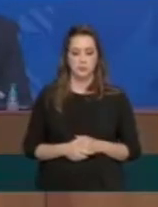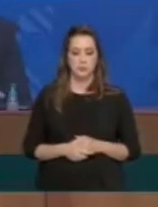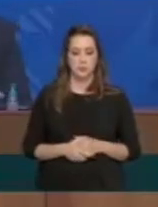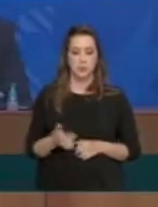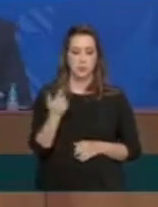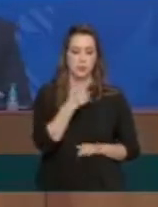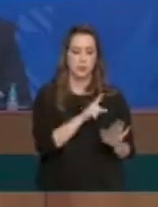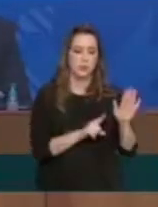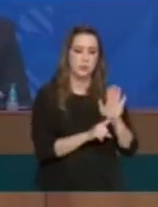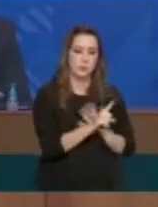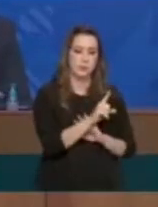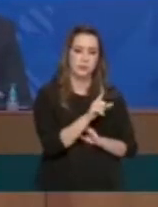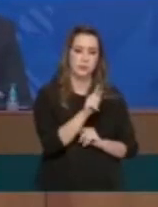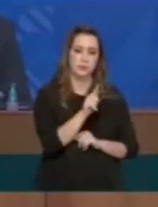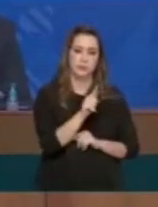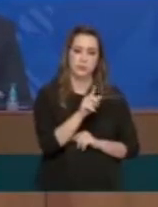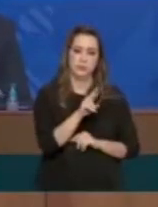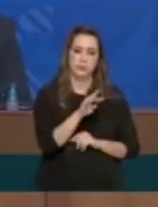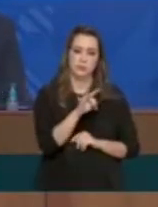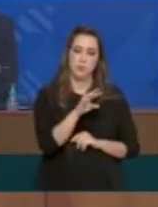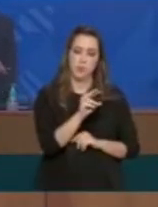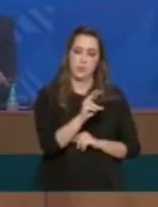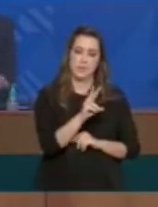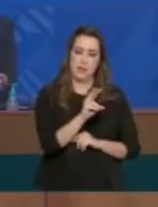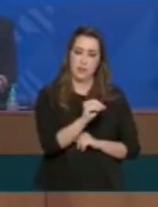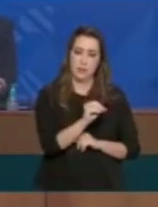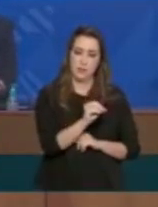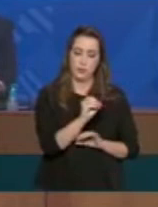Próxima pergunta é do Gustavo Maia, Jornal O Globo.